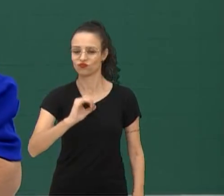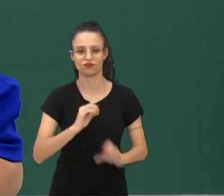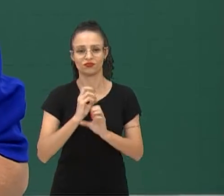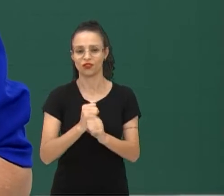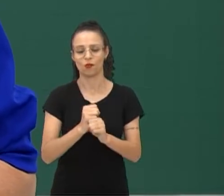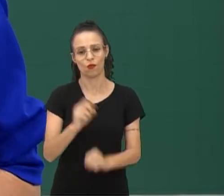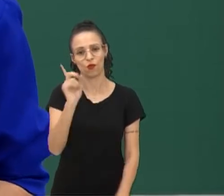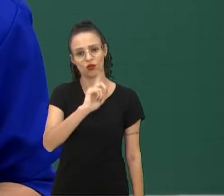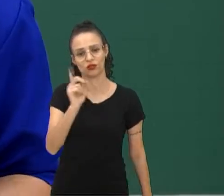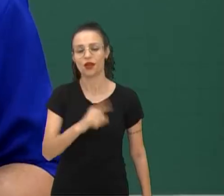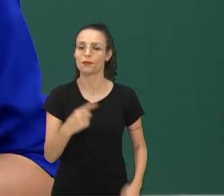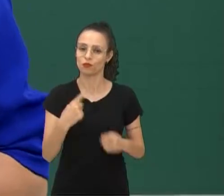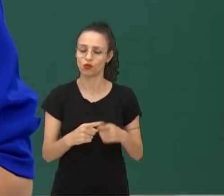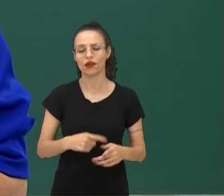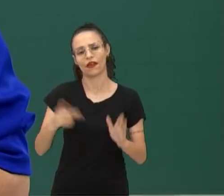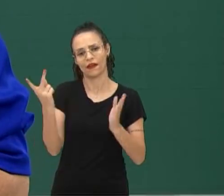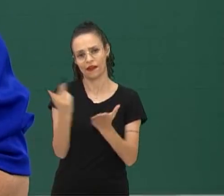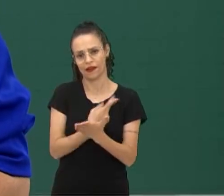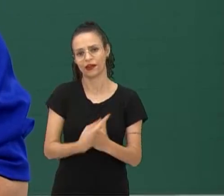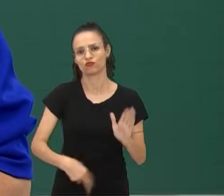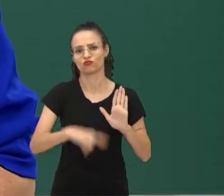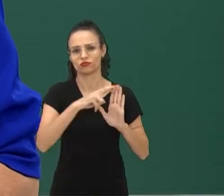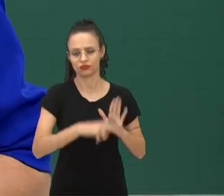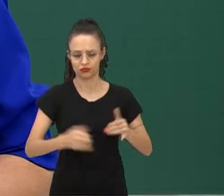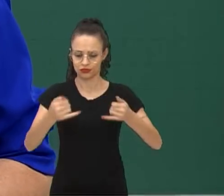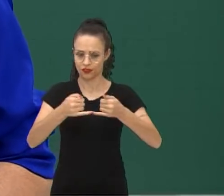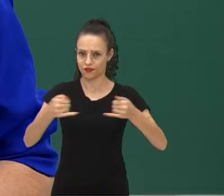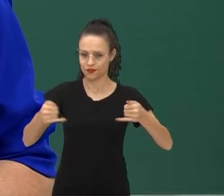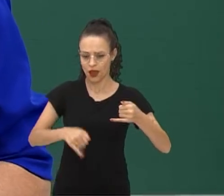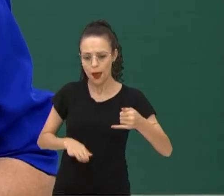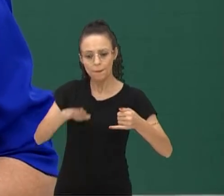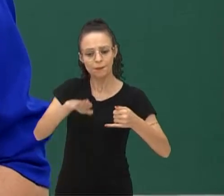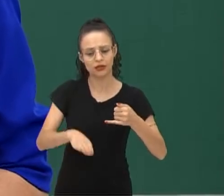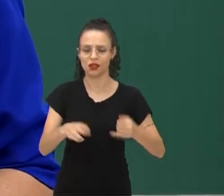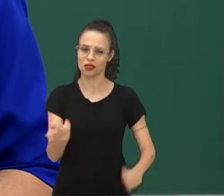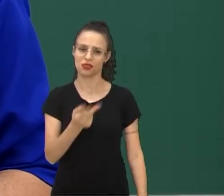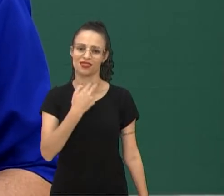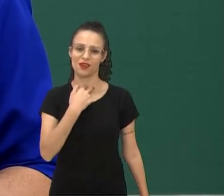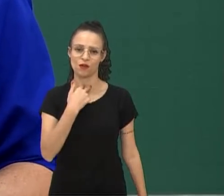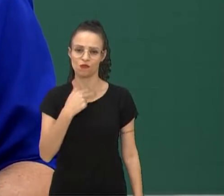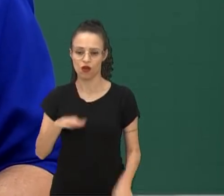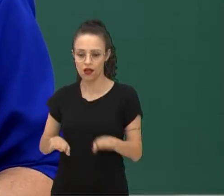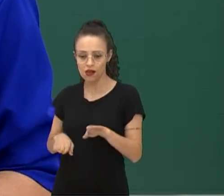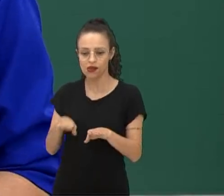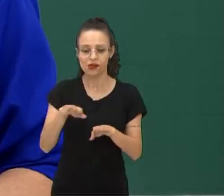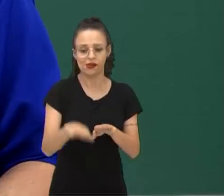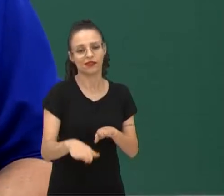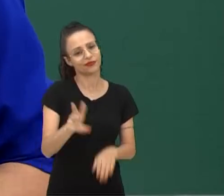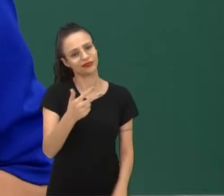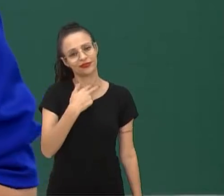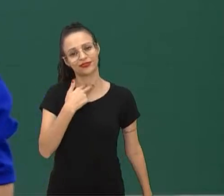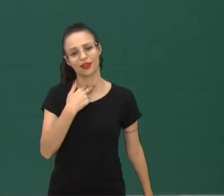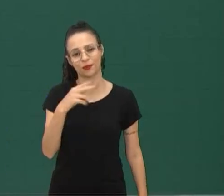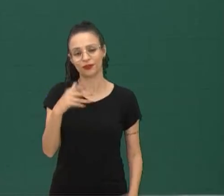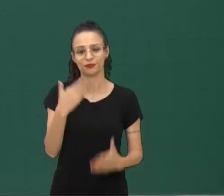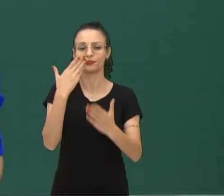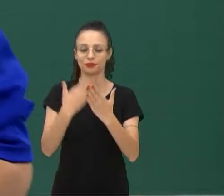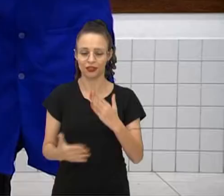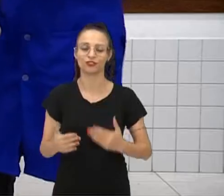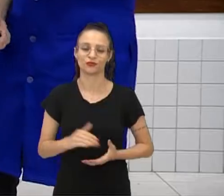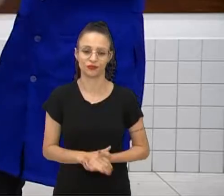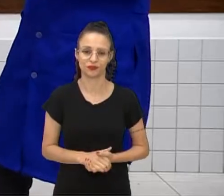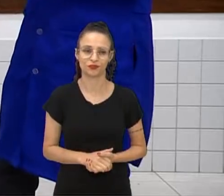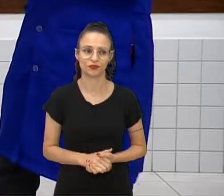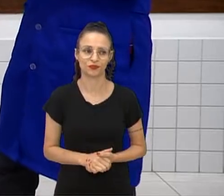os pontos do arremesso por ter cruzado a linha de falta, né? Ele invadiu a pista, então ele perde os